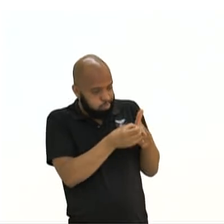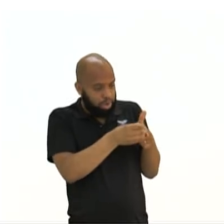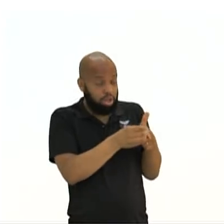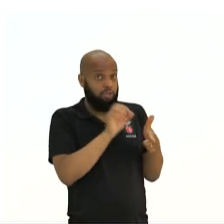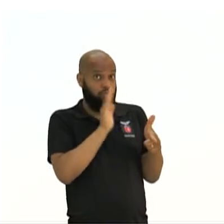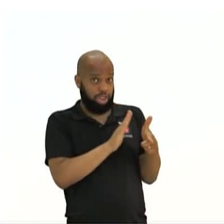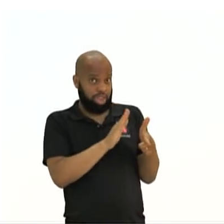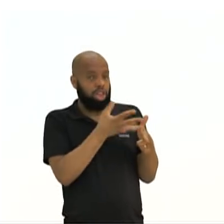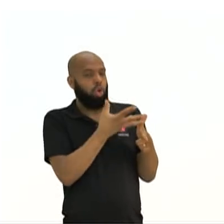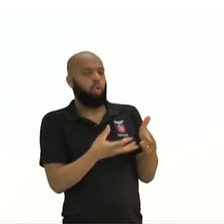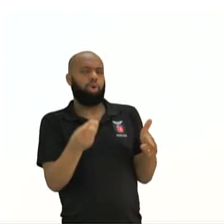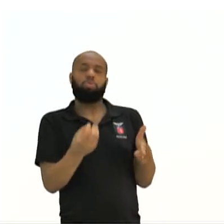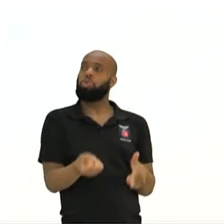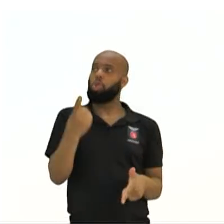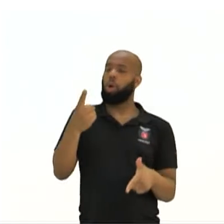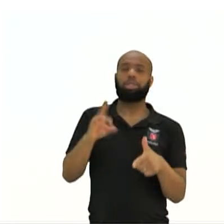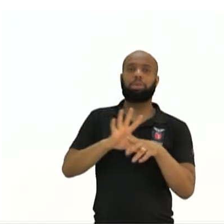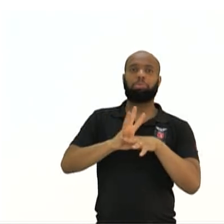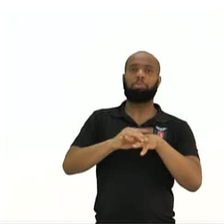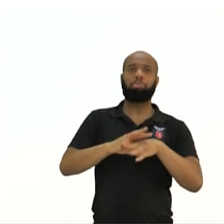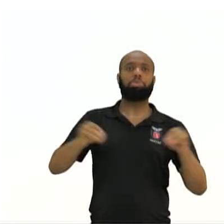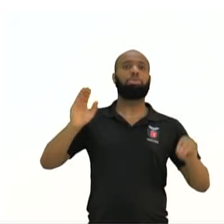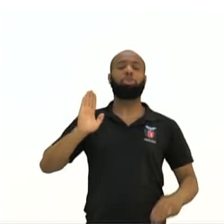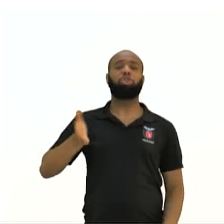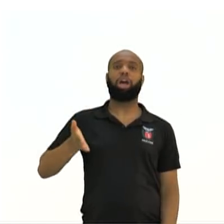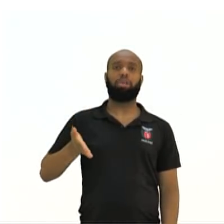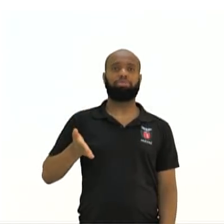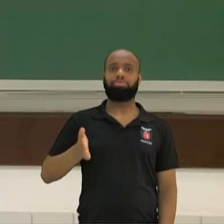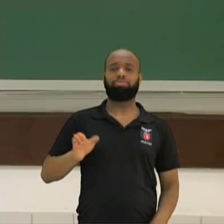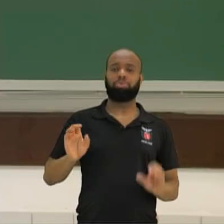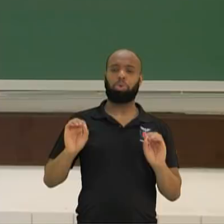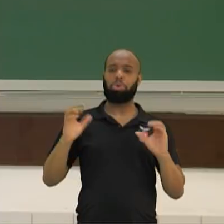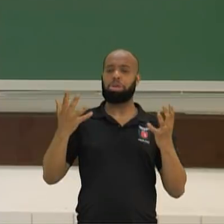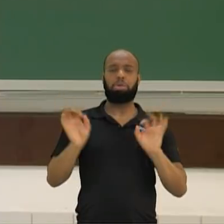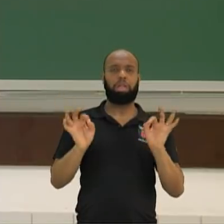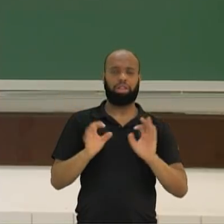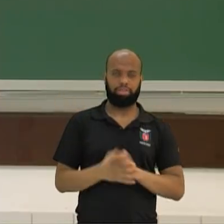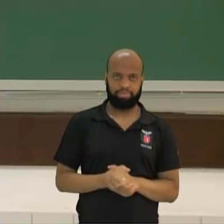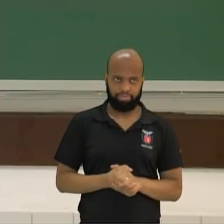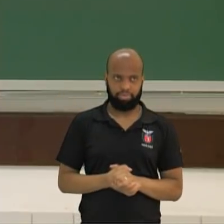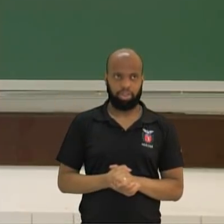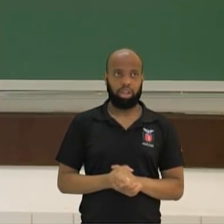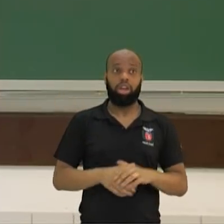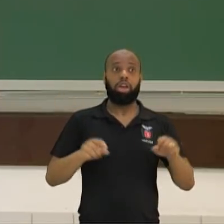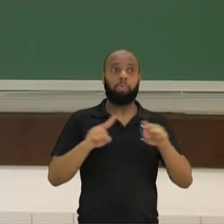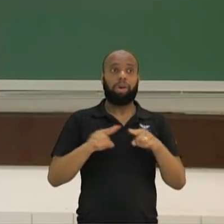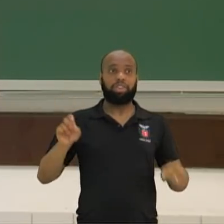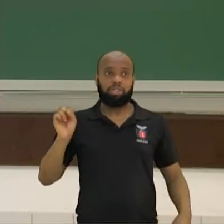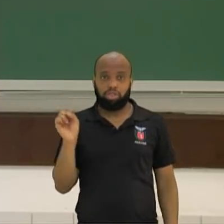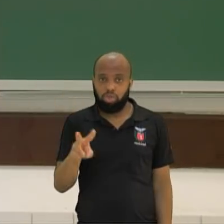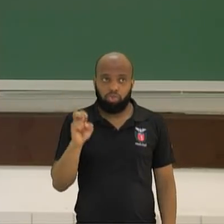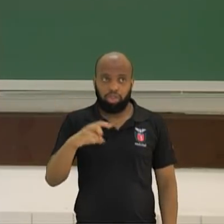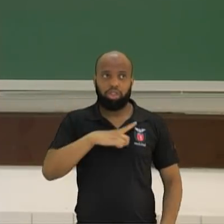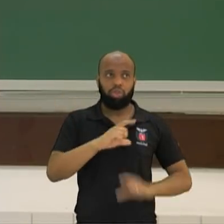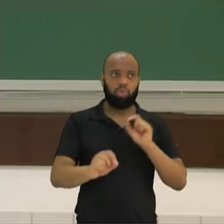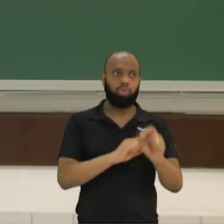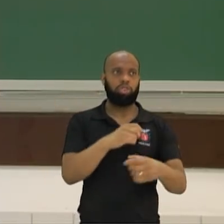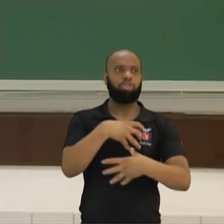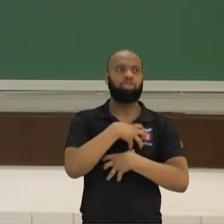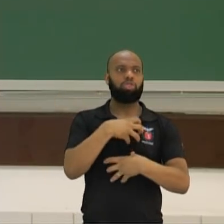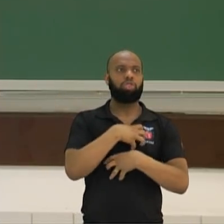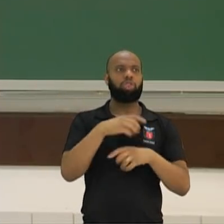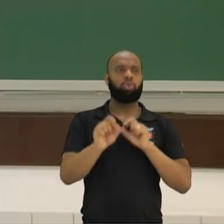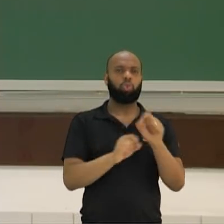desaparecem, dando aquela impressão, né, de que a pessoa já se curou, que não aconteceu nada. O vírus, ele fica então, que a gente chama